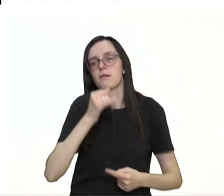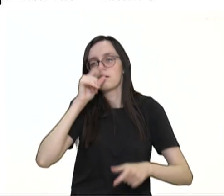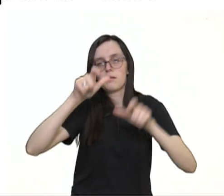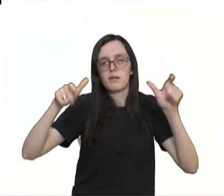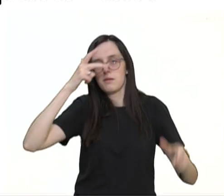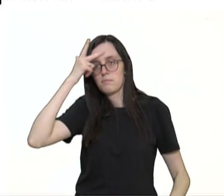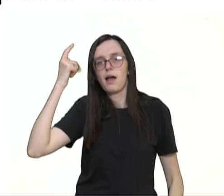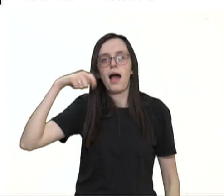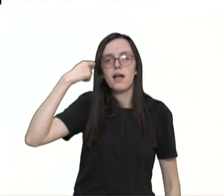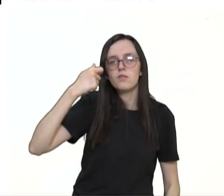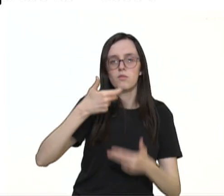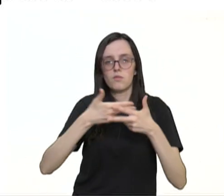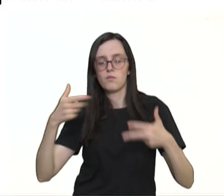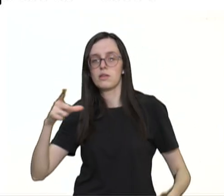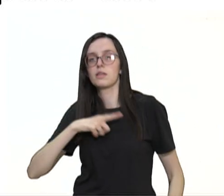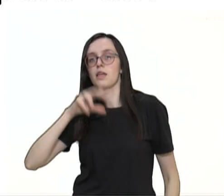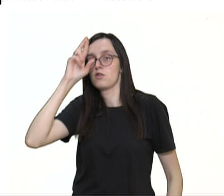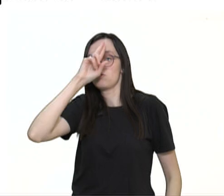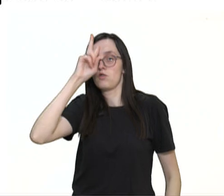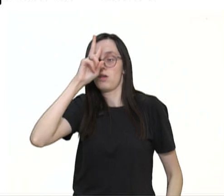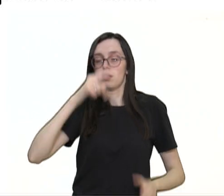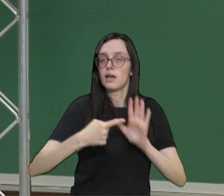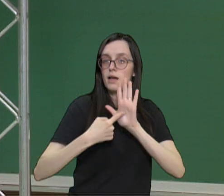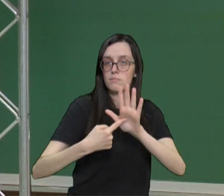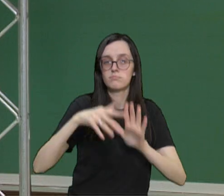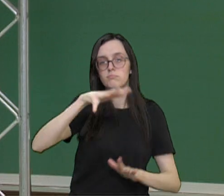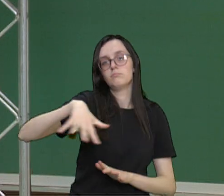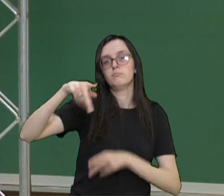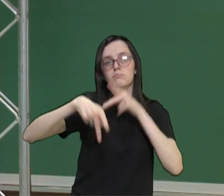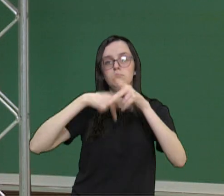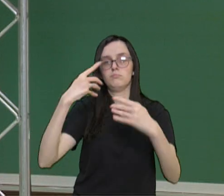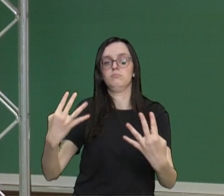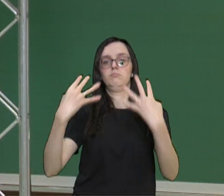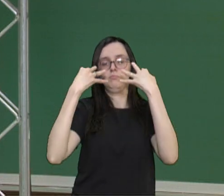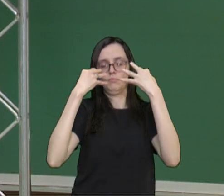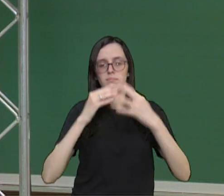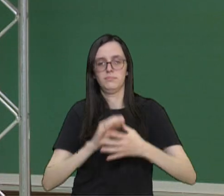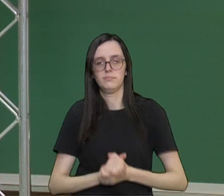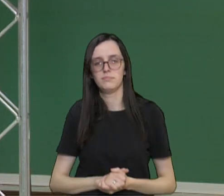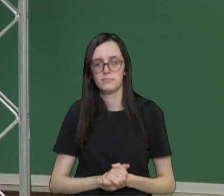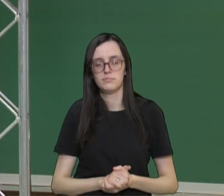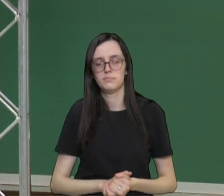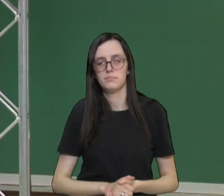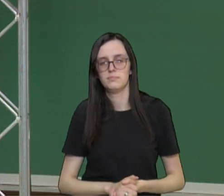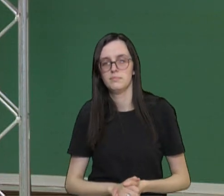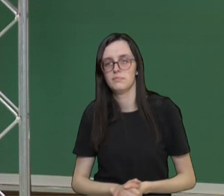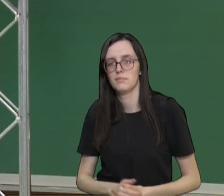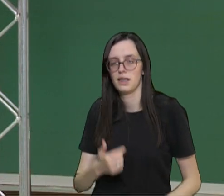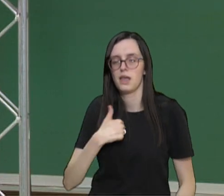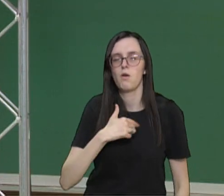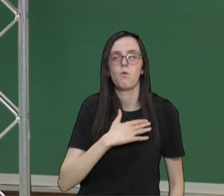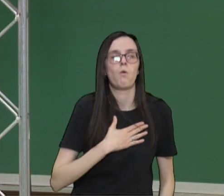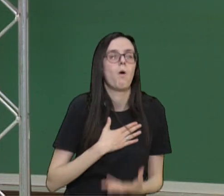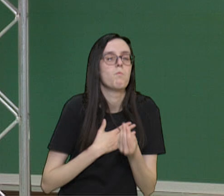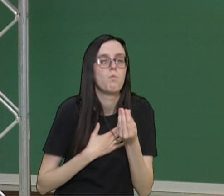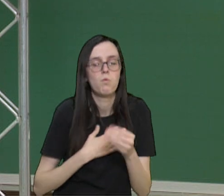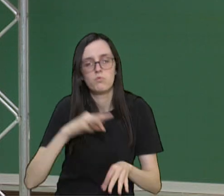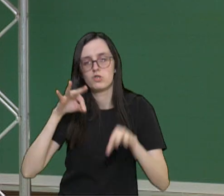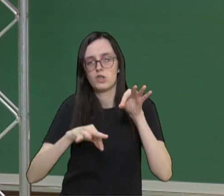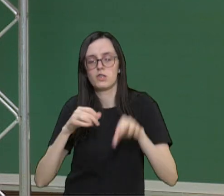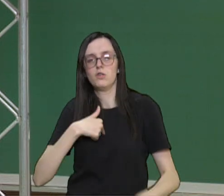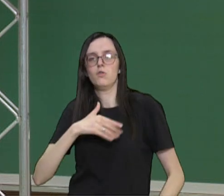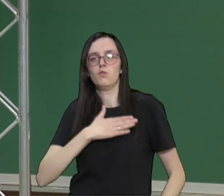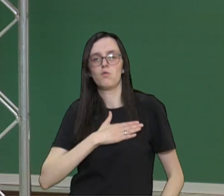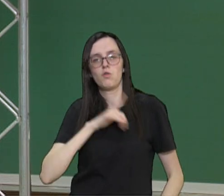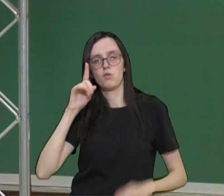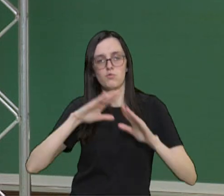atores e atrizes, representam uma história para o público. Tá? Eu gosto muito de teatro, a gente trabalha muito teatro